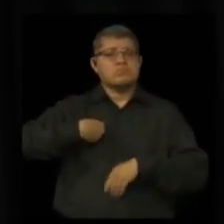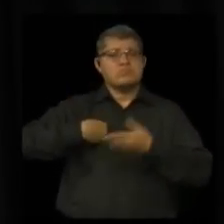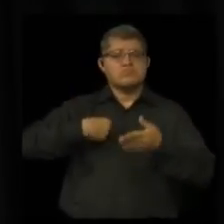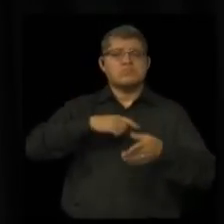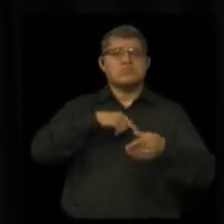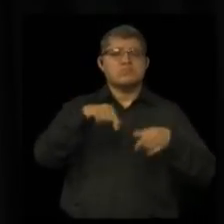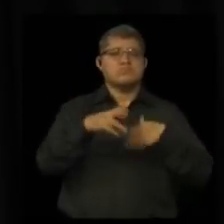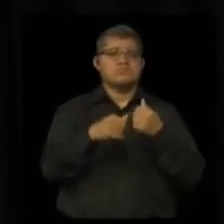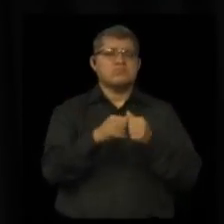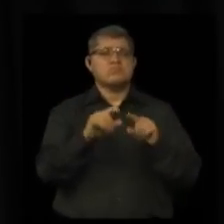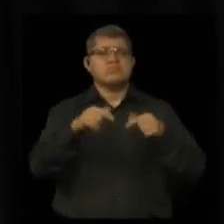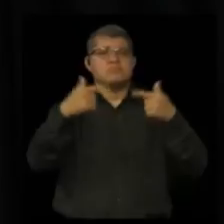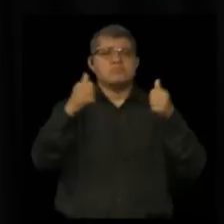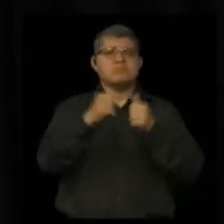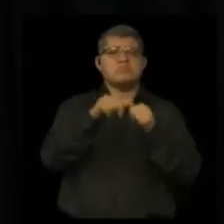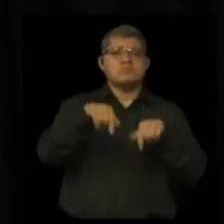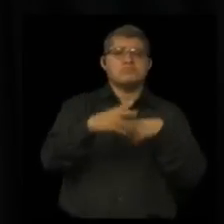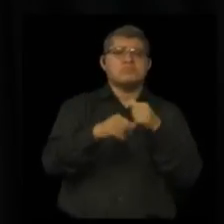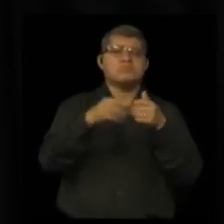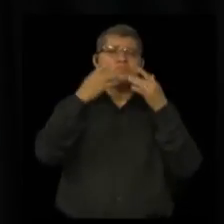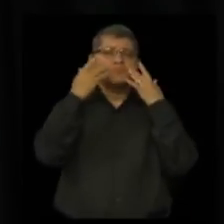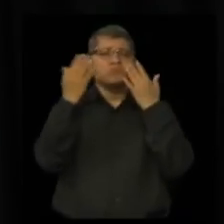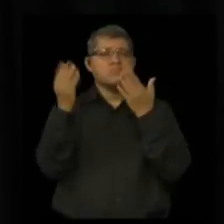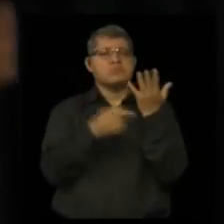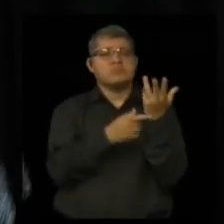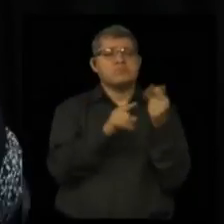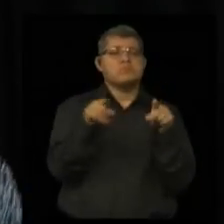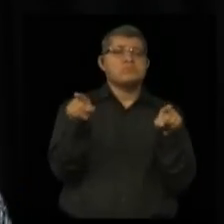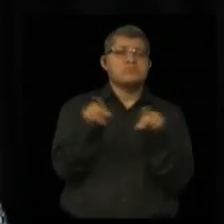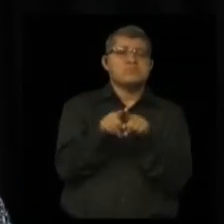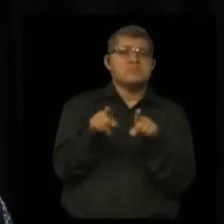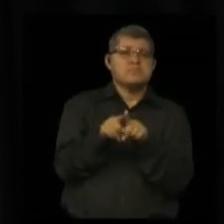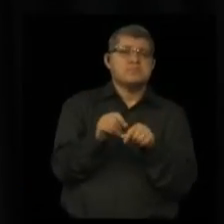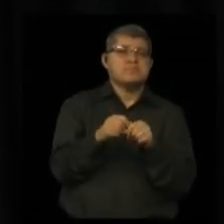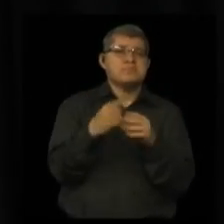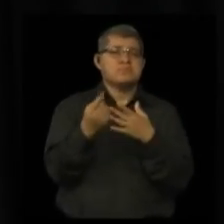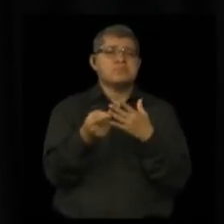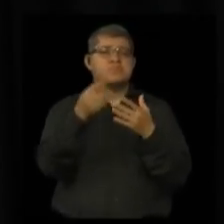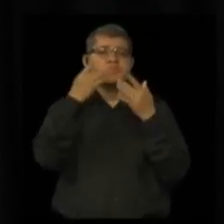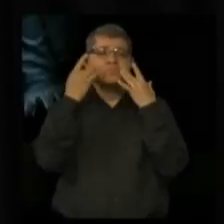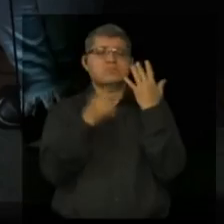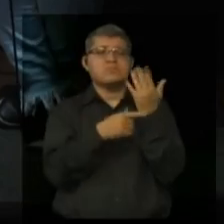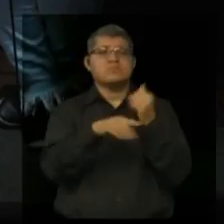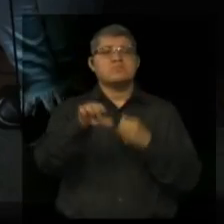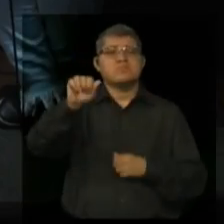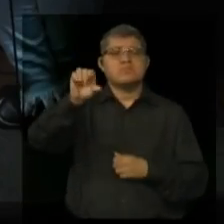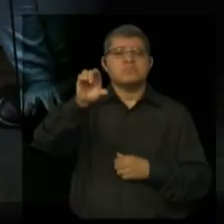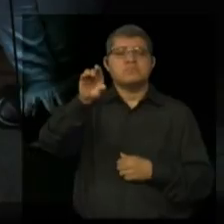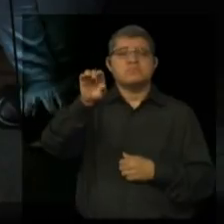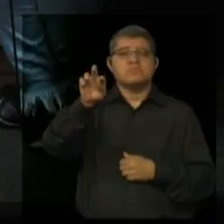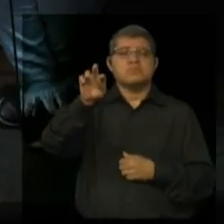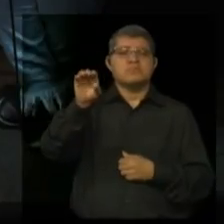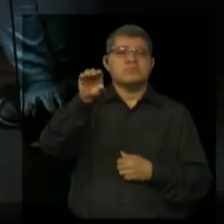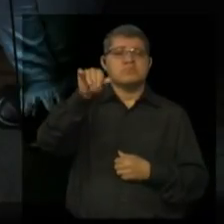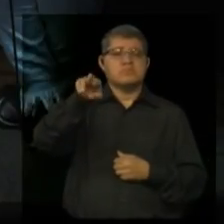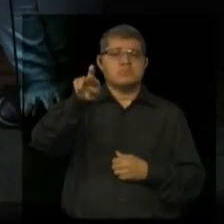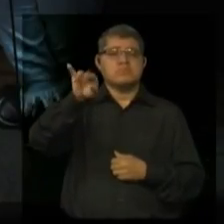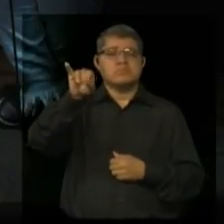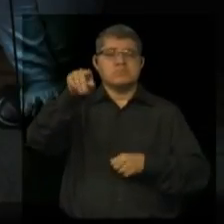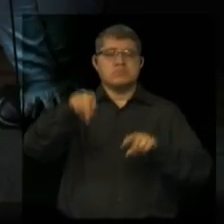né? A sorte, né? Tem a sorte de ter um teatro como esse. E também tem um outro teatro, que é o Alberto Martins. Então, a